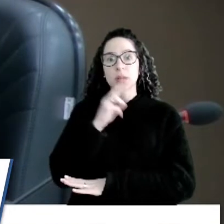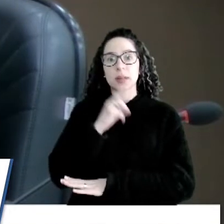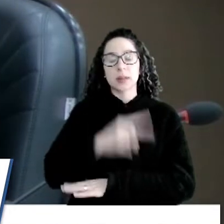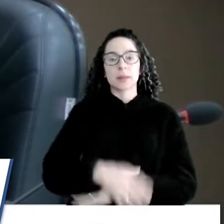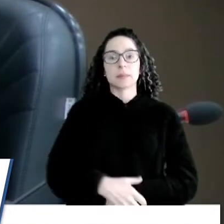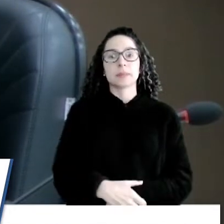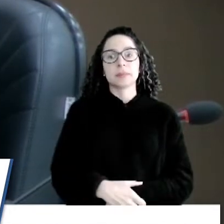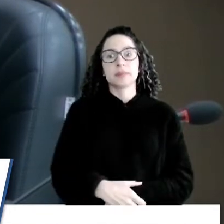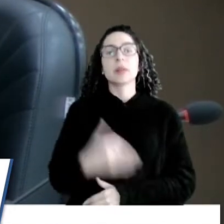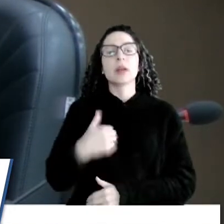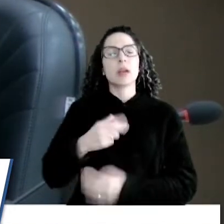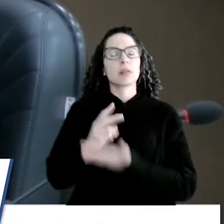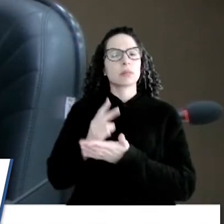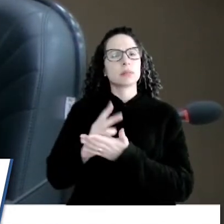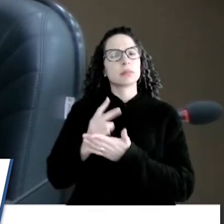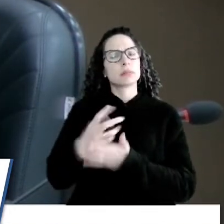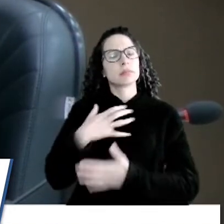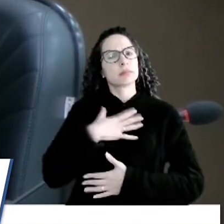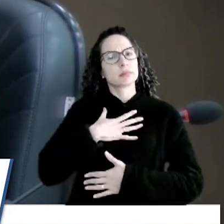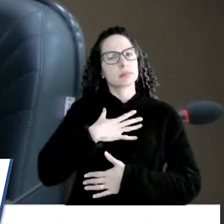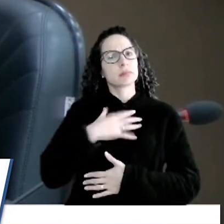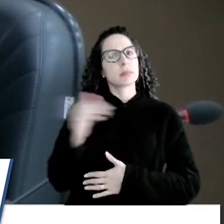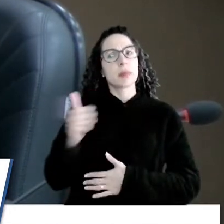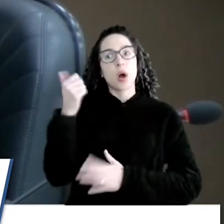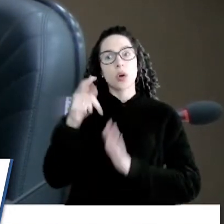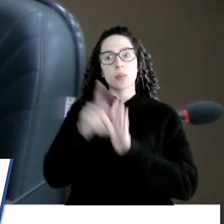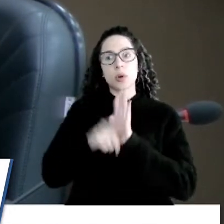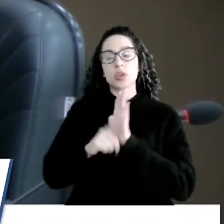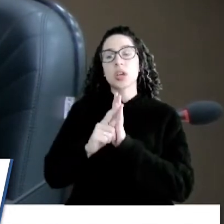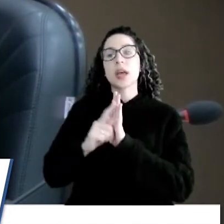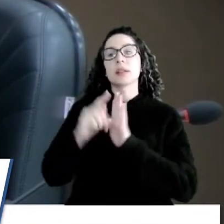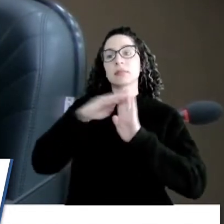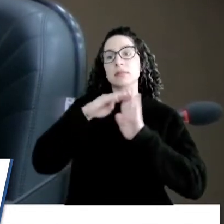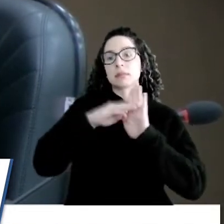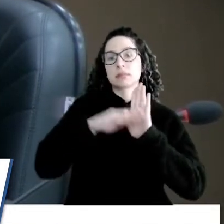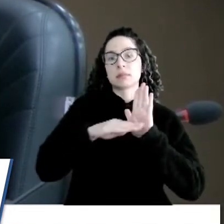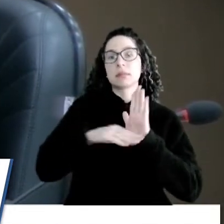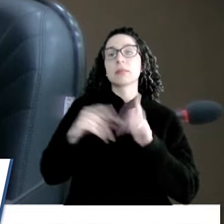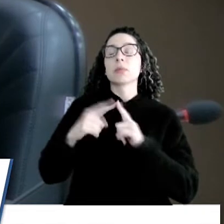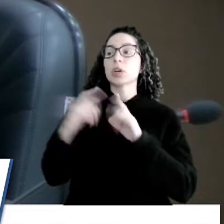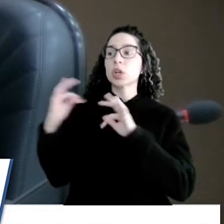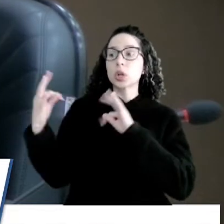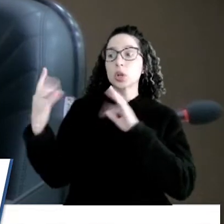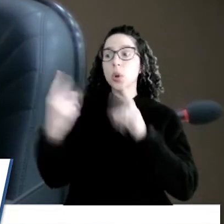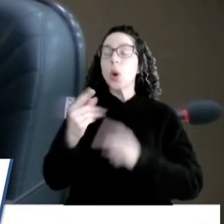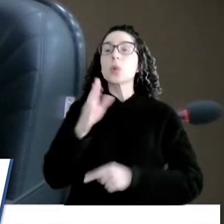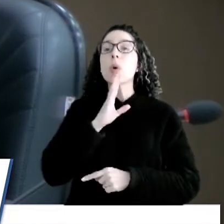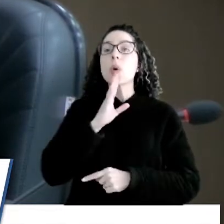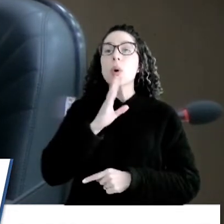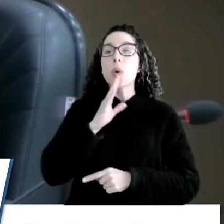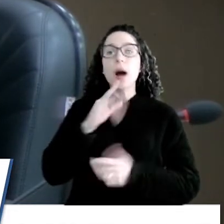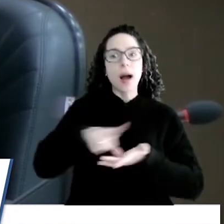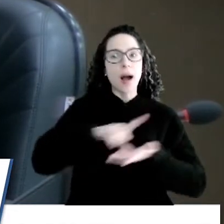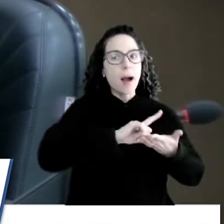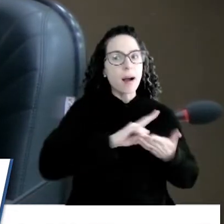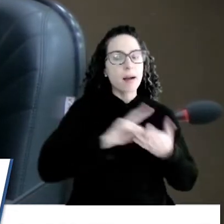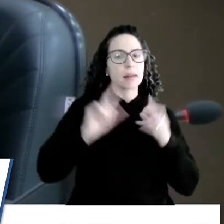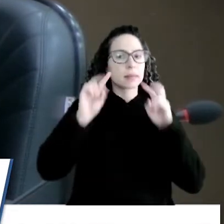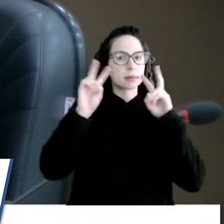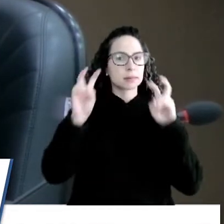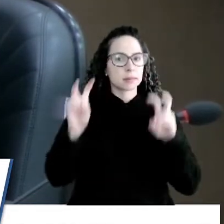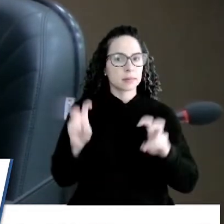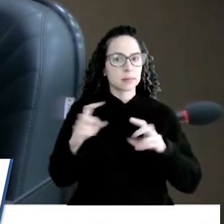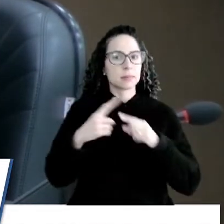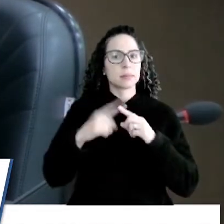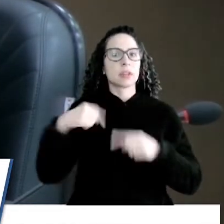Eu sempre prefiro que esse tipo de projeto entre na pauta, que todos tenham conhecimento prévio, porque nós temos